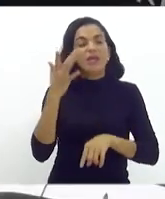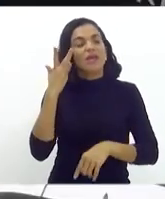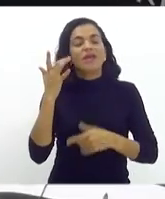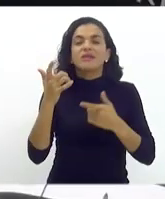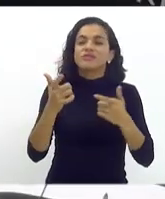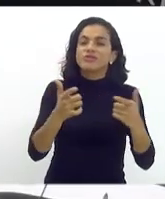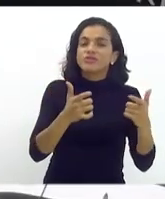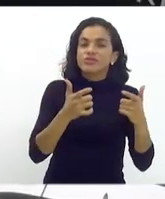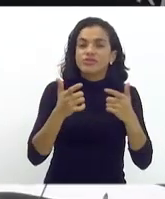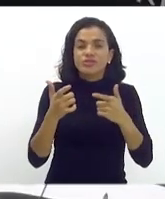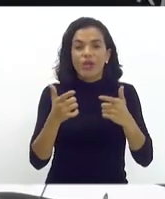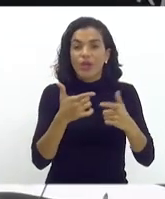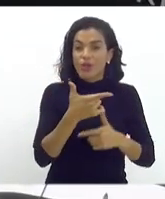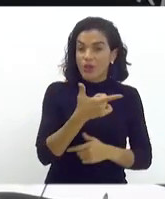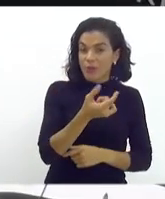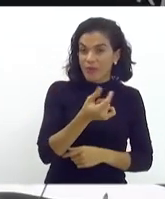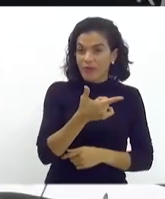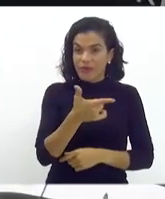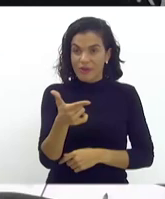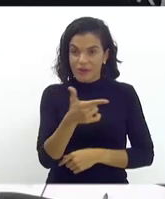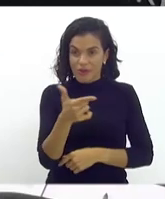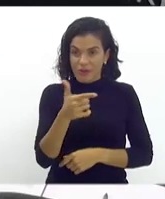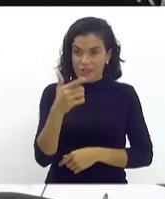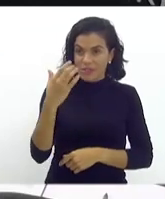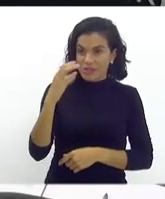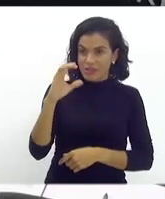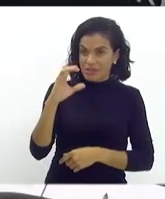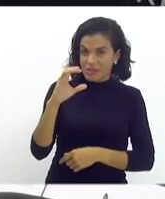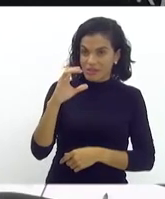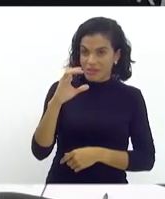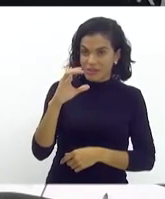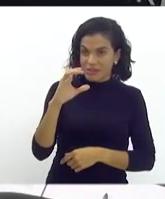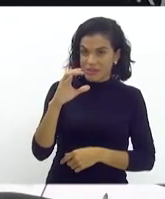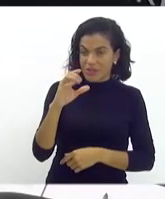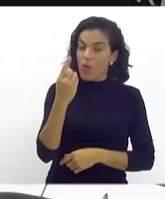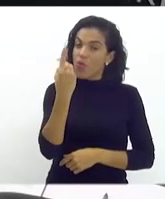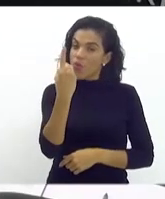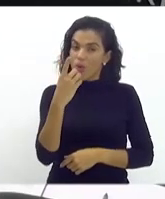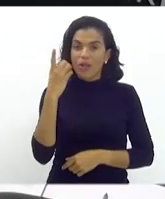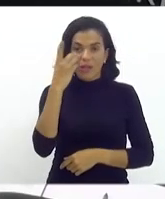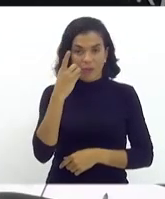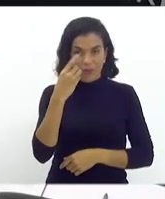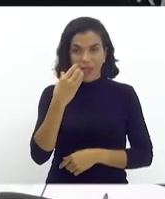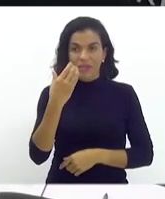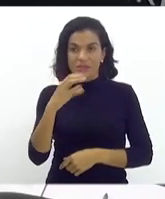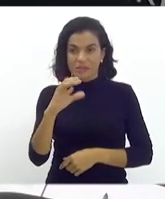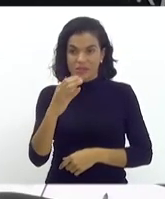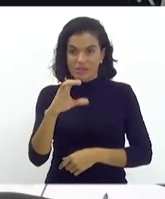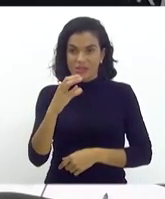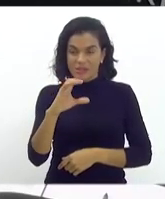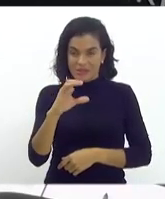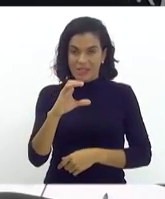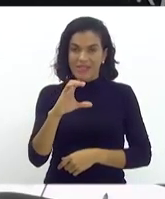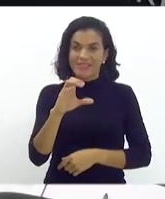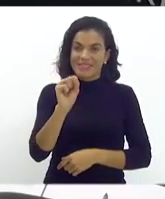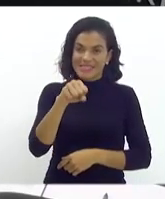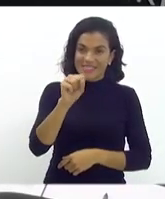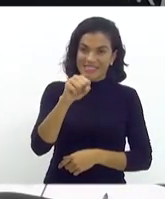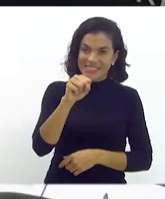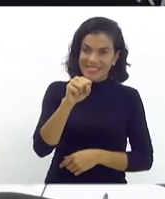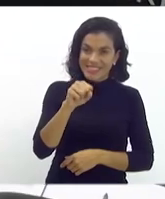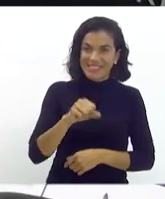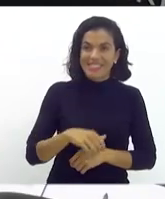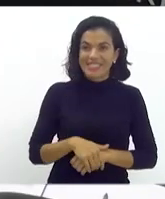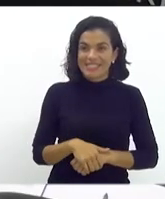de 2022 de Niterói né uma parlamentar de Niterói formado